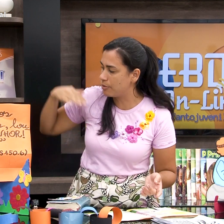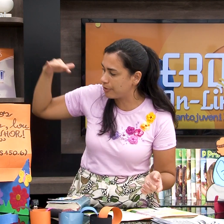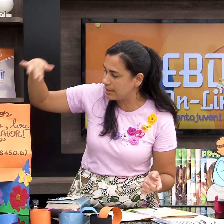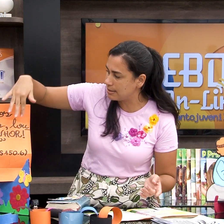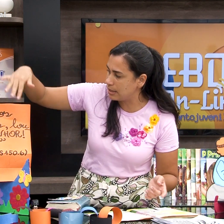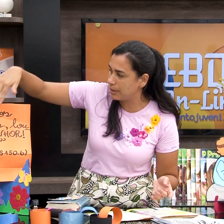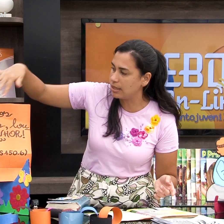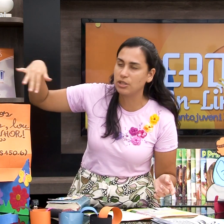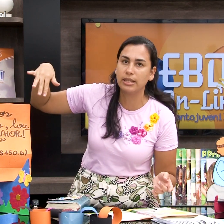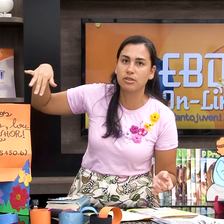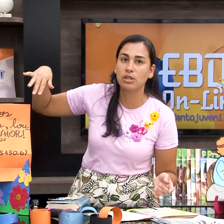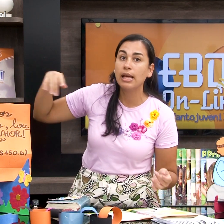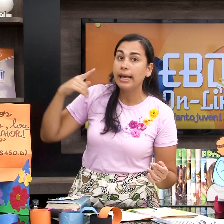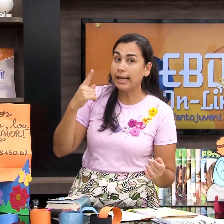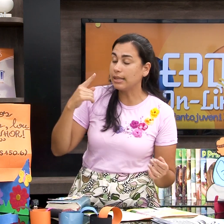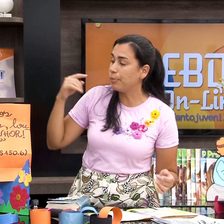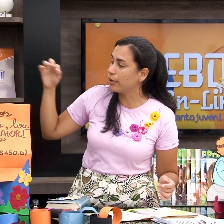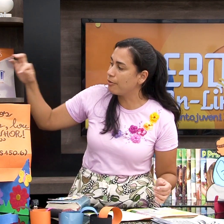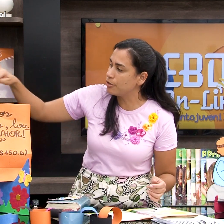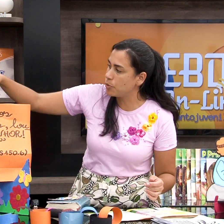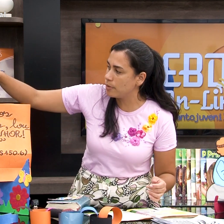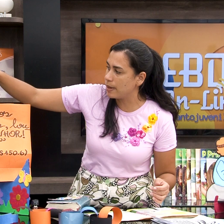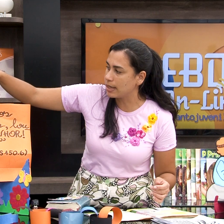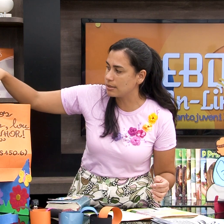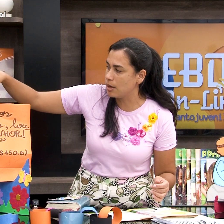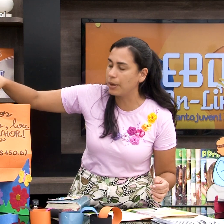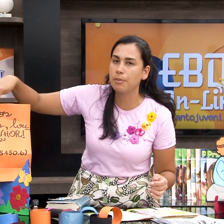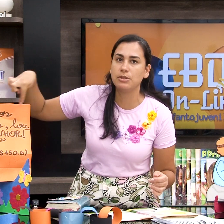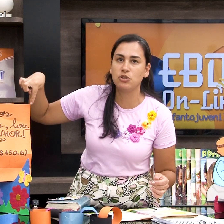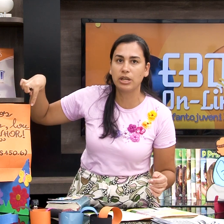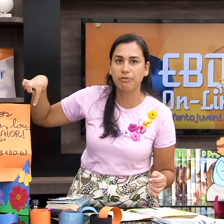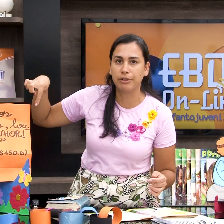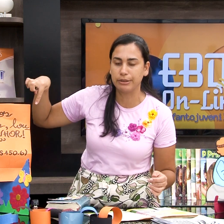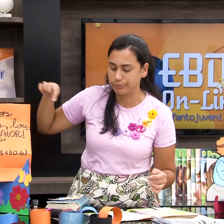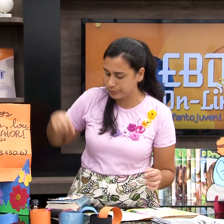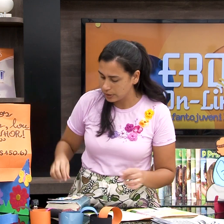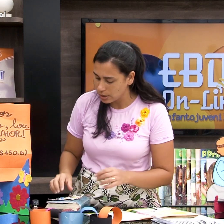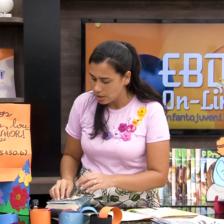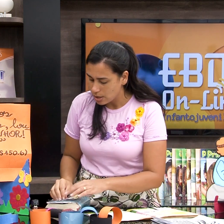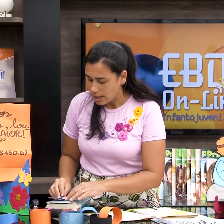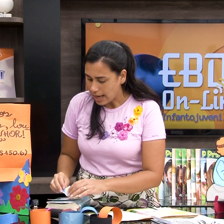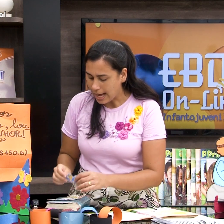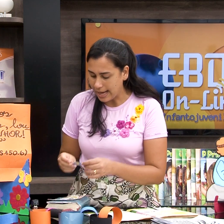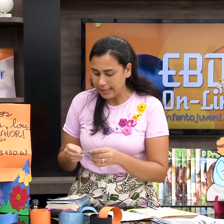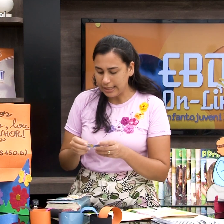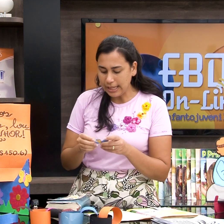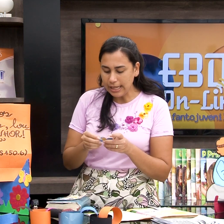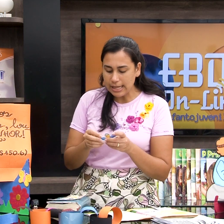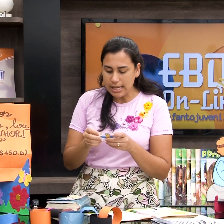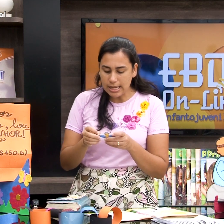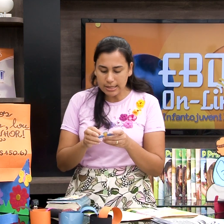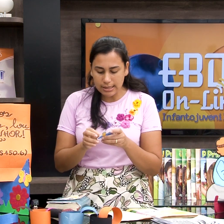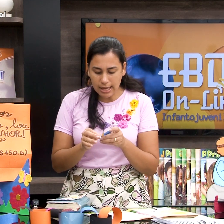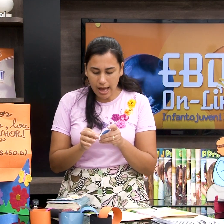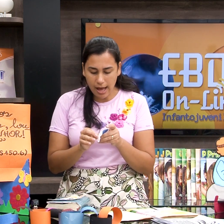vou colocar, para não ficar em cima das letras. E até porque eu fiz primeiro a marcação para depois escrever. Ai,